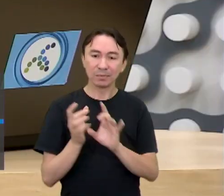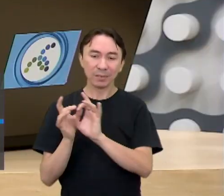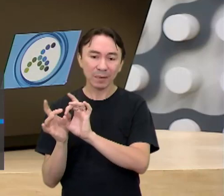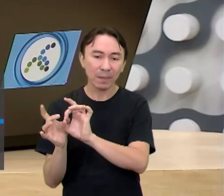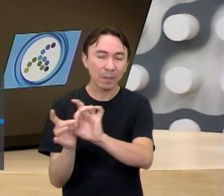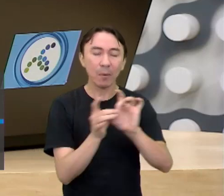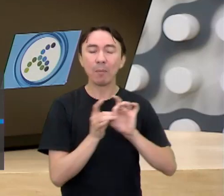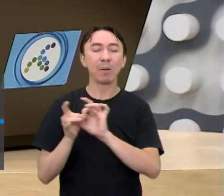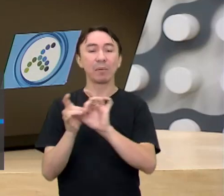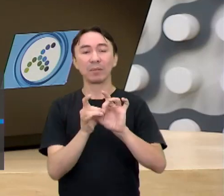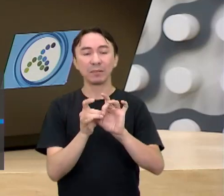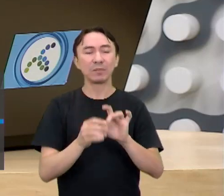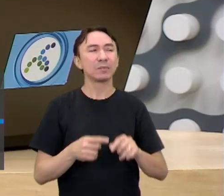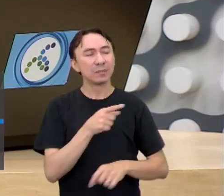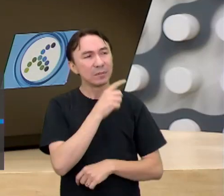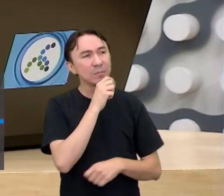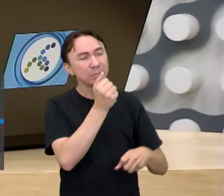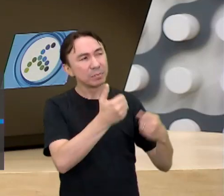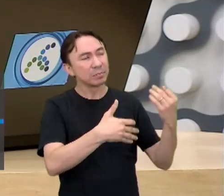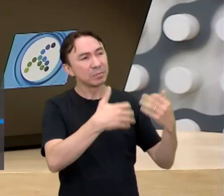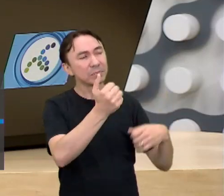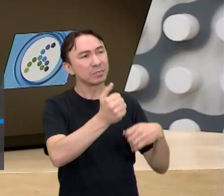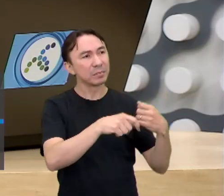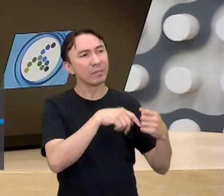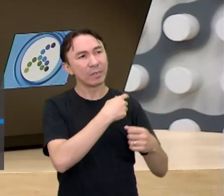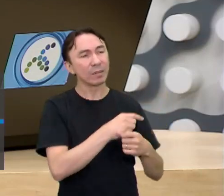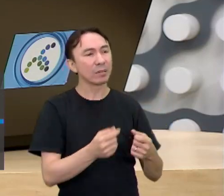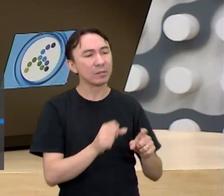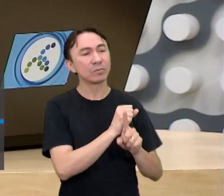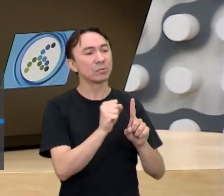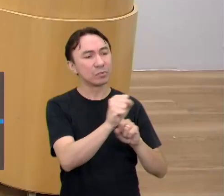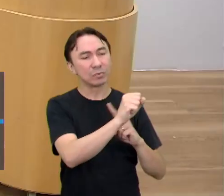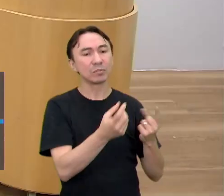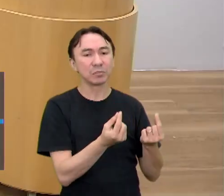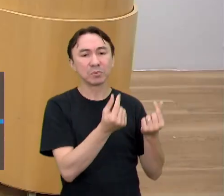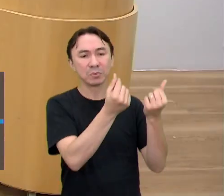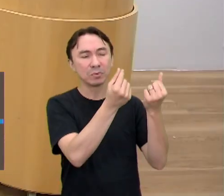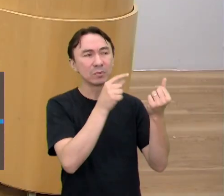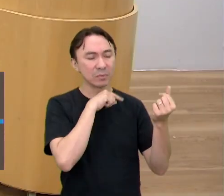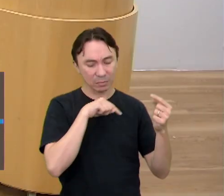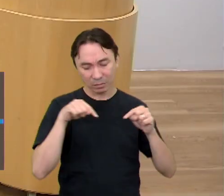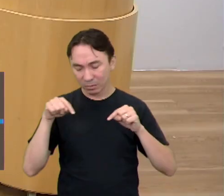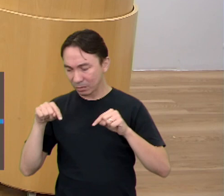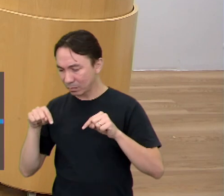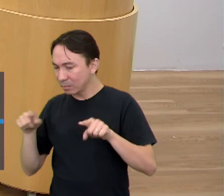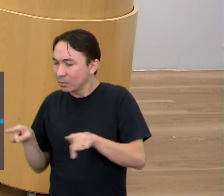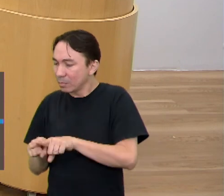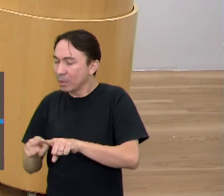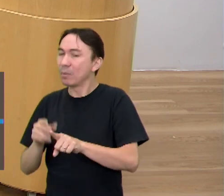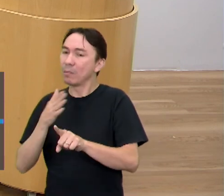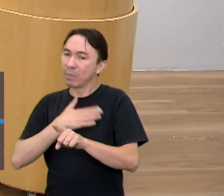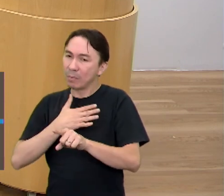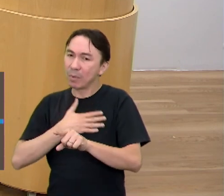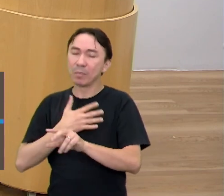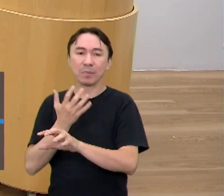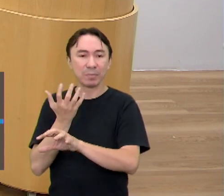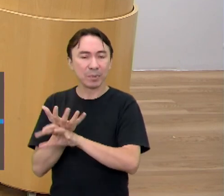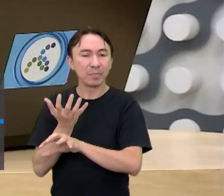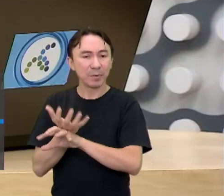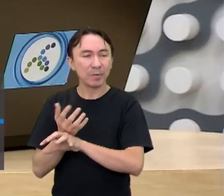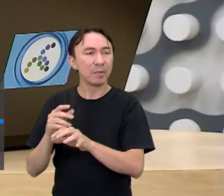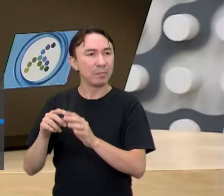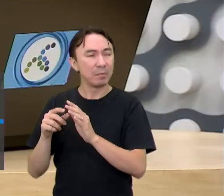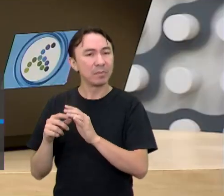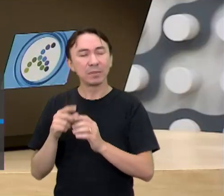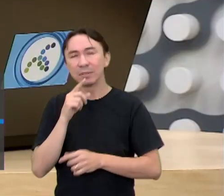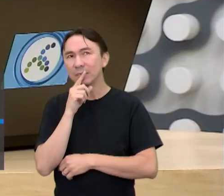esses índices e taxas, sim, eu também trabalho com isso no meu aprofundamento, então, só que é com construção. Então, assim,